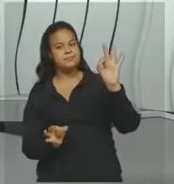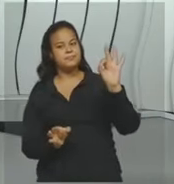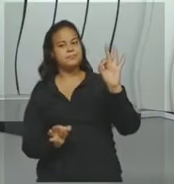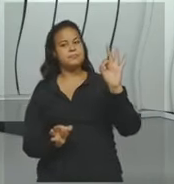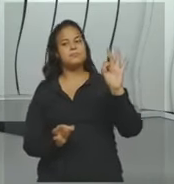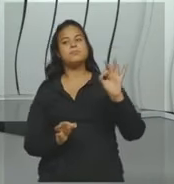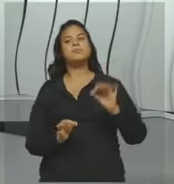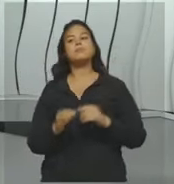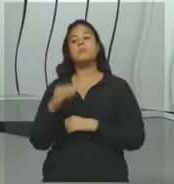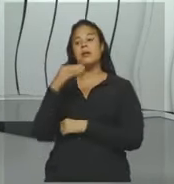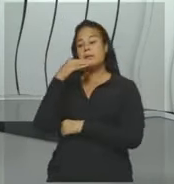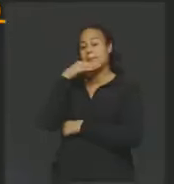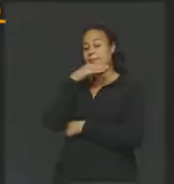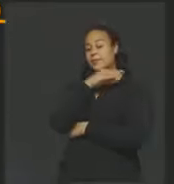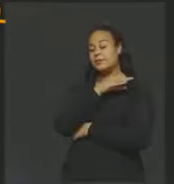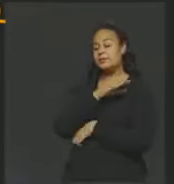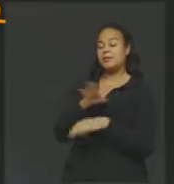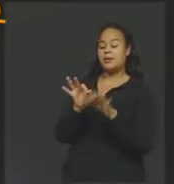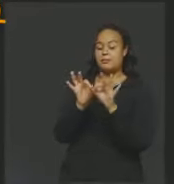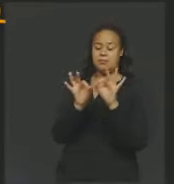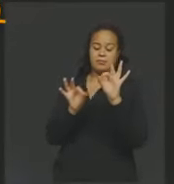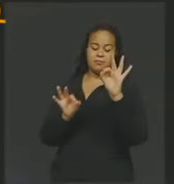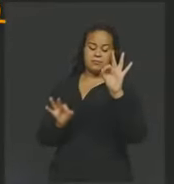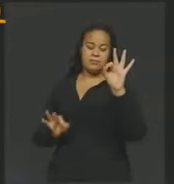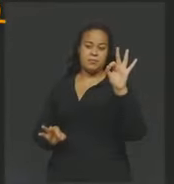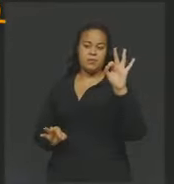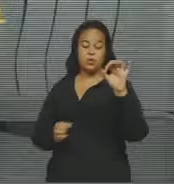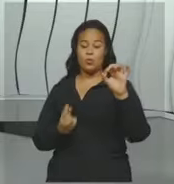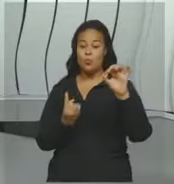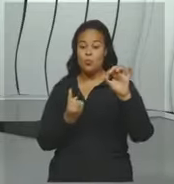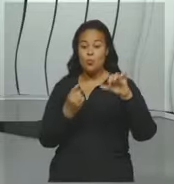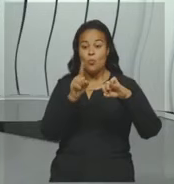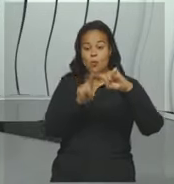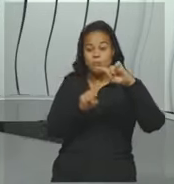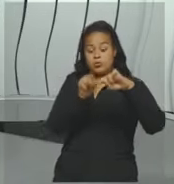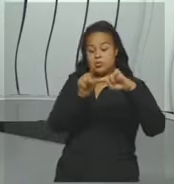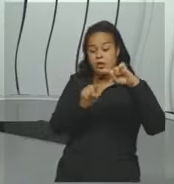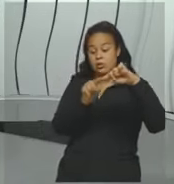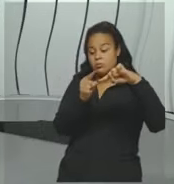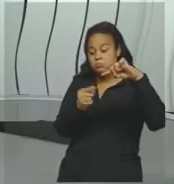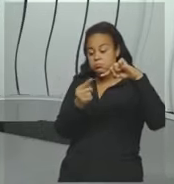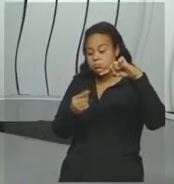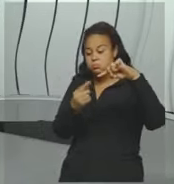você repara então que o plano inclinado ele é uma única peça, né? Deixa eu até apagar aqui